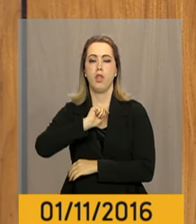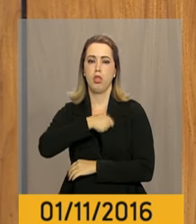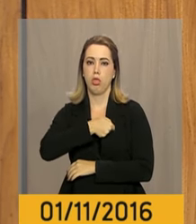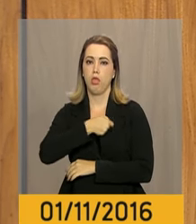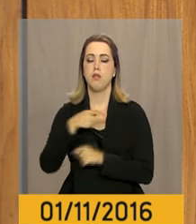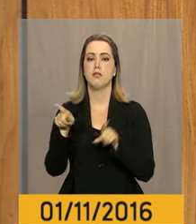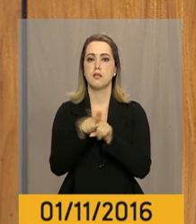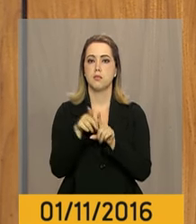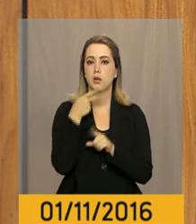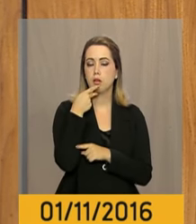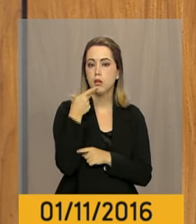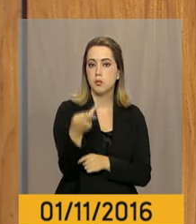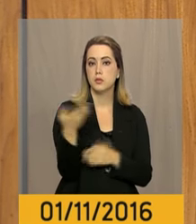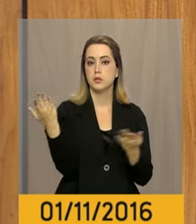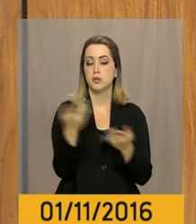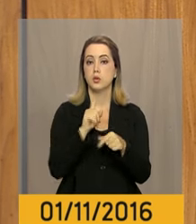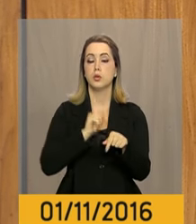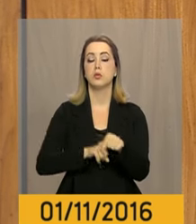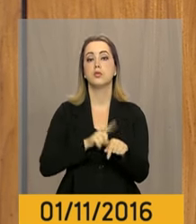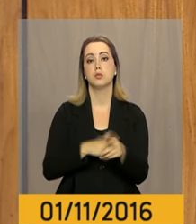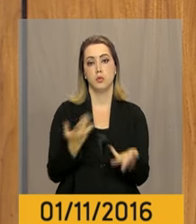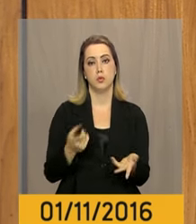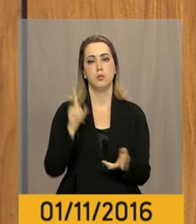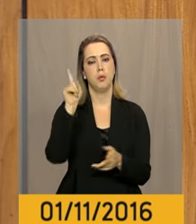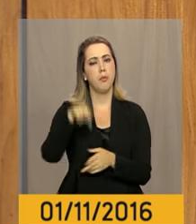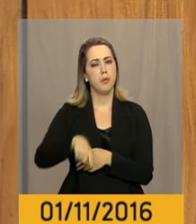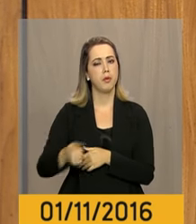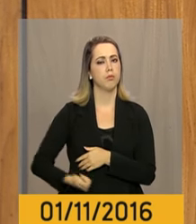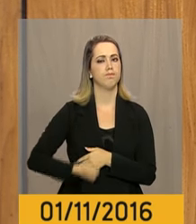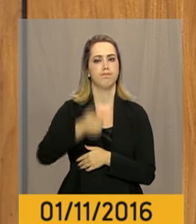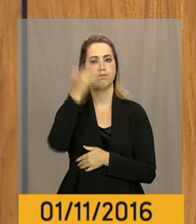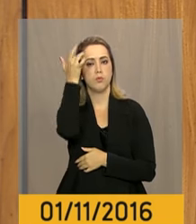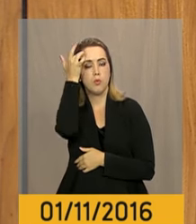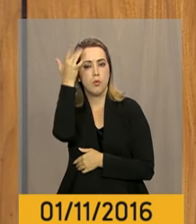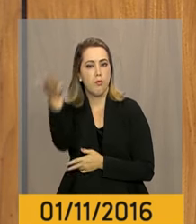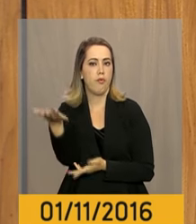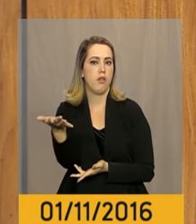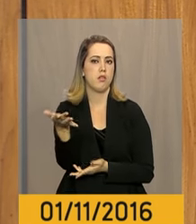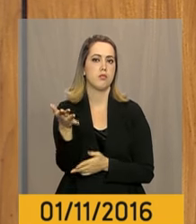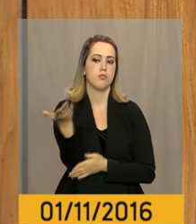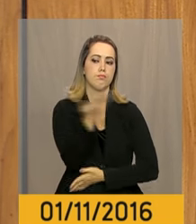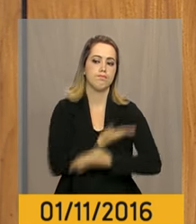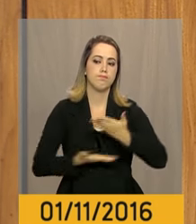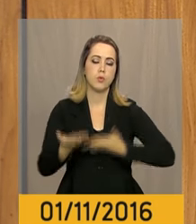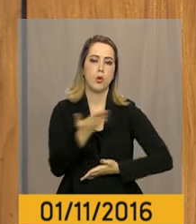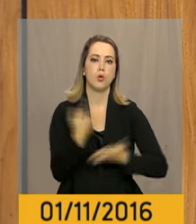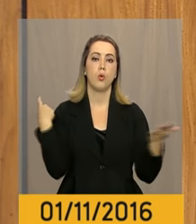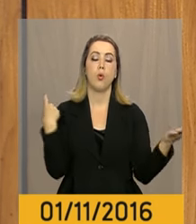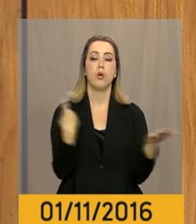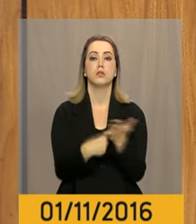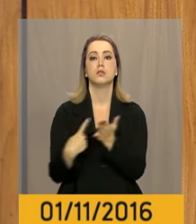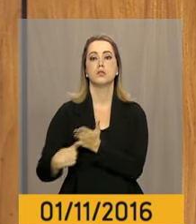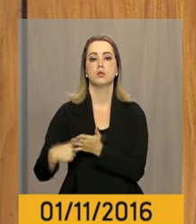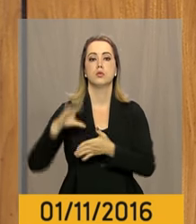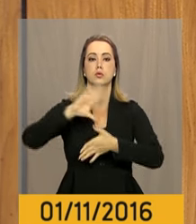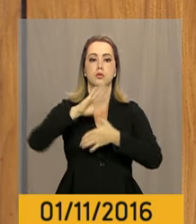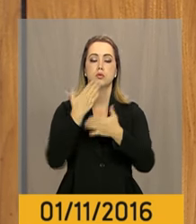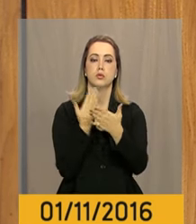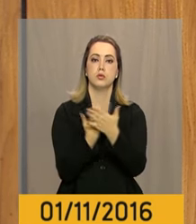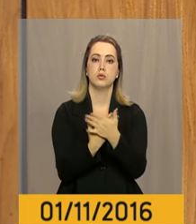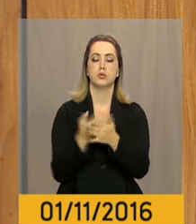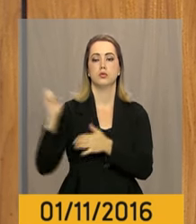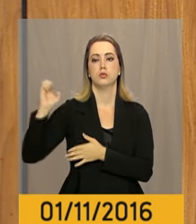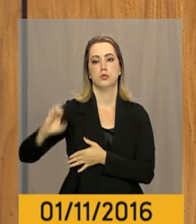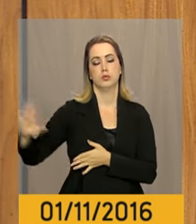é muito, enfim, ficaram facilitadas as negociações para firmar o acordo Mercos Sul